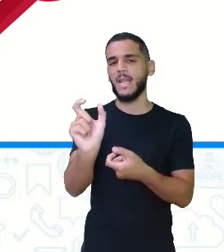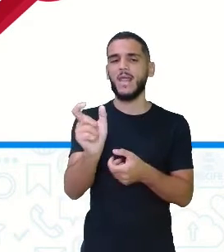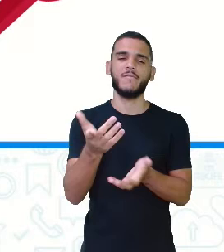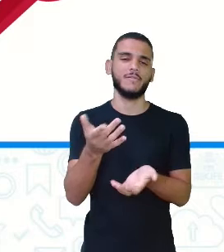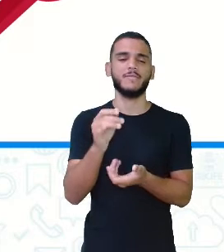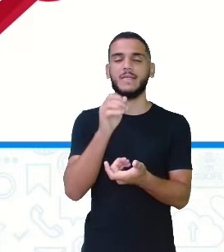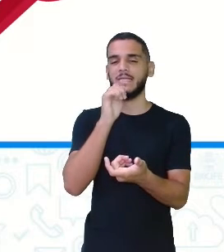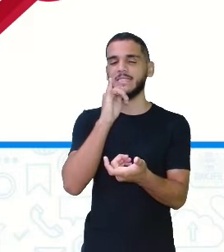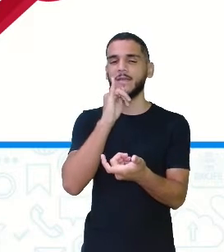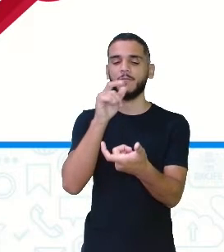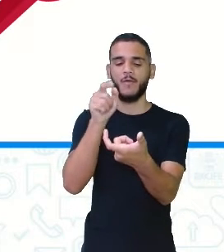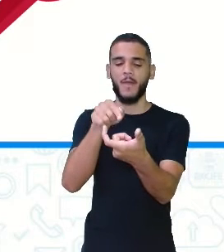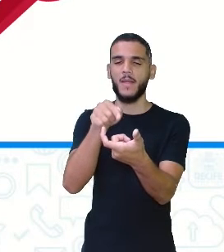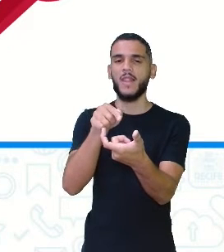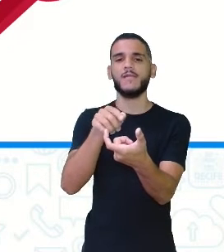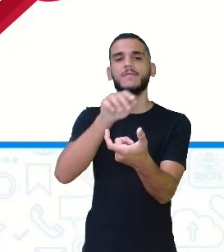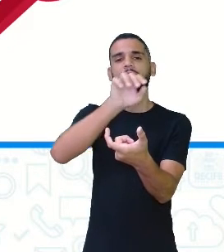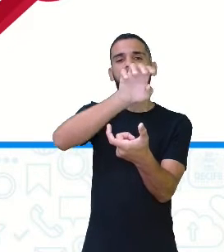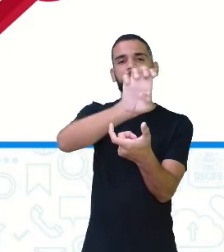Escova.